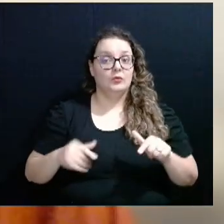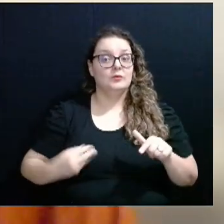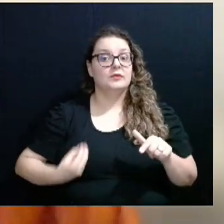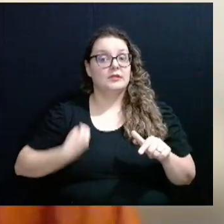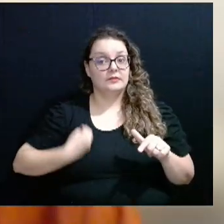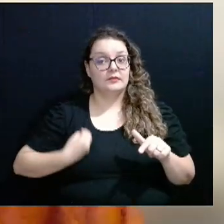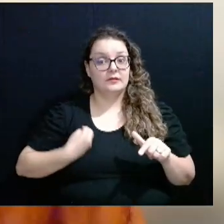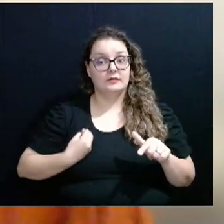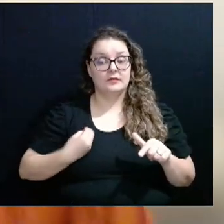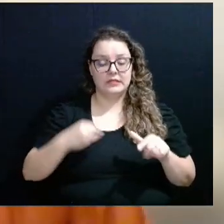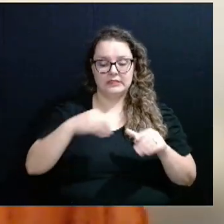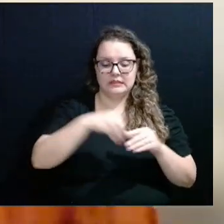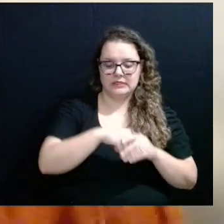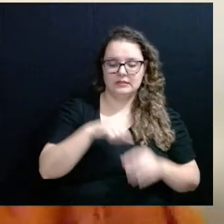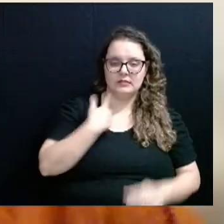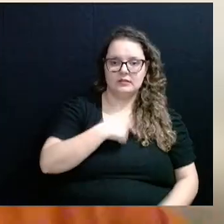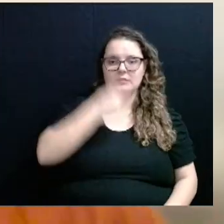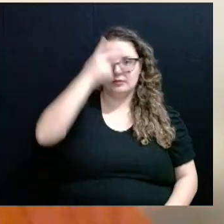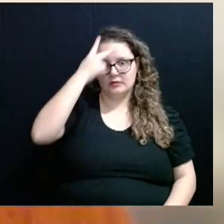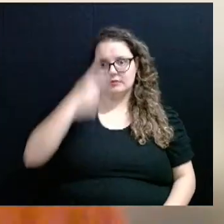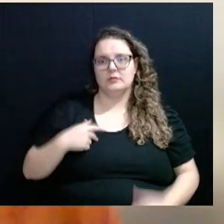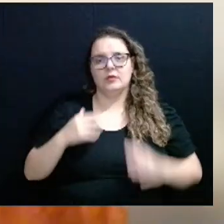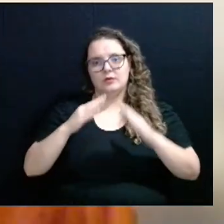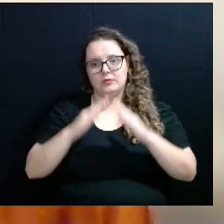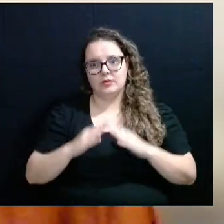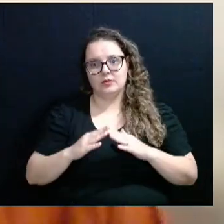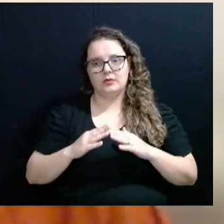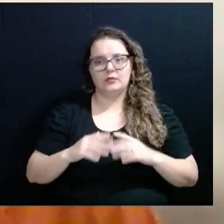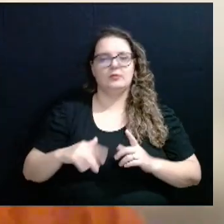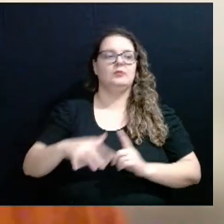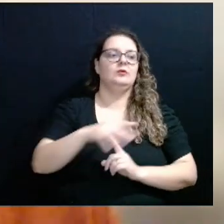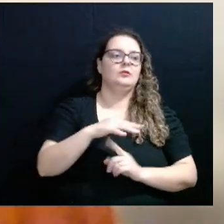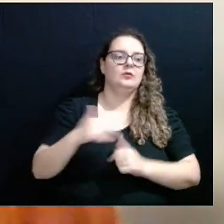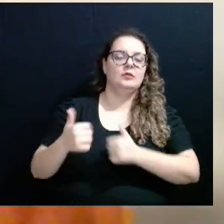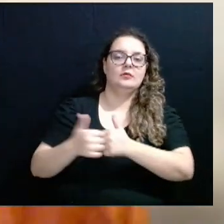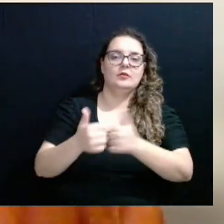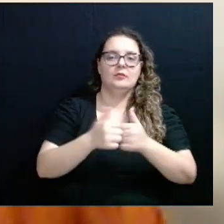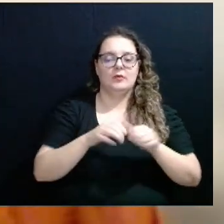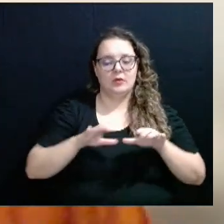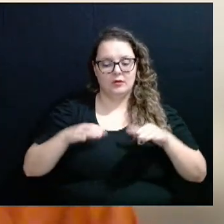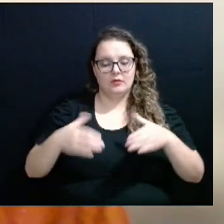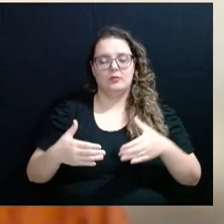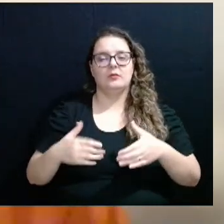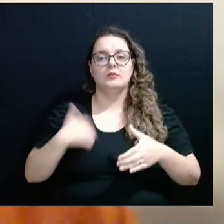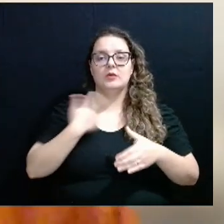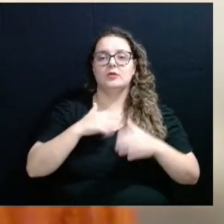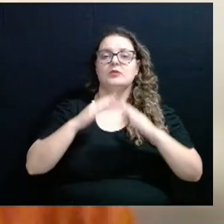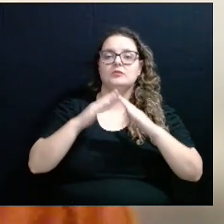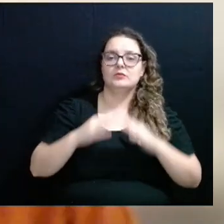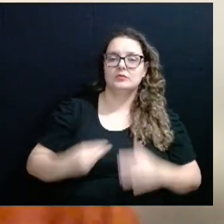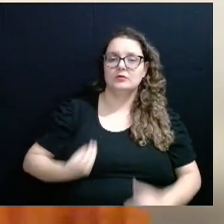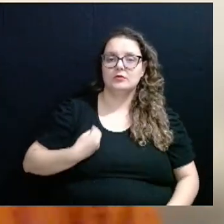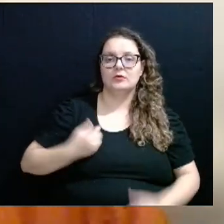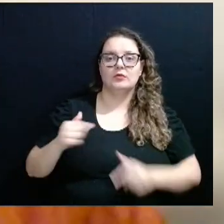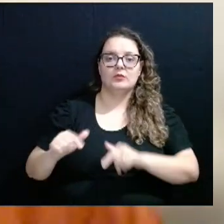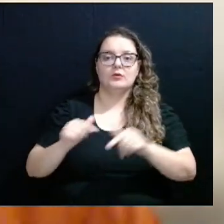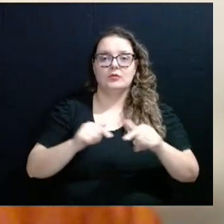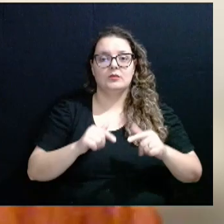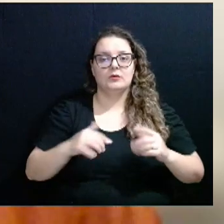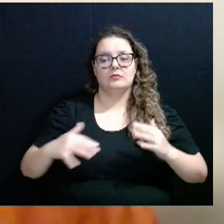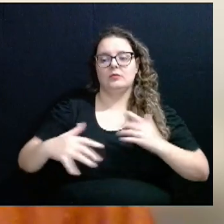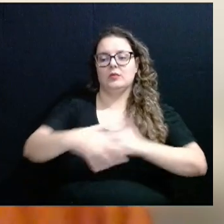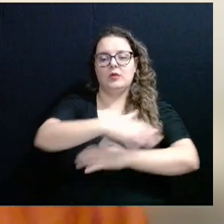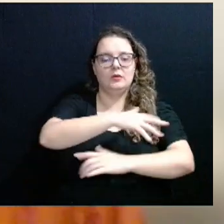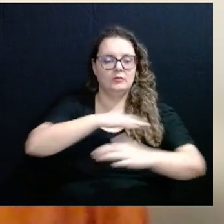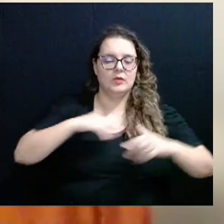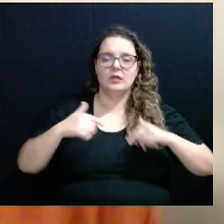da nossa própria casa, como o ambiente que nos cerca, a comunidade onde a gente mora, os locais onde a gente circula para trabalho, para